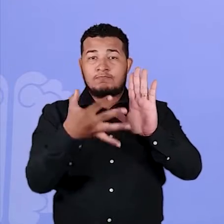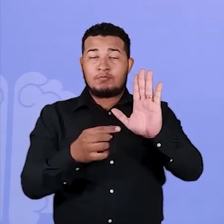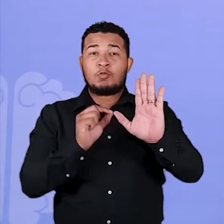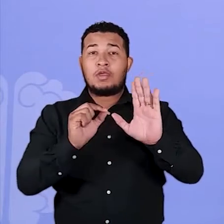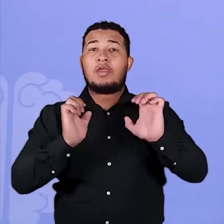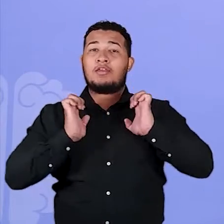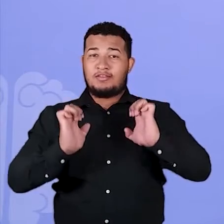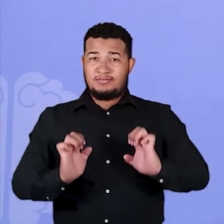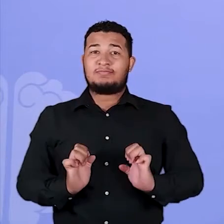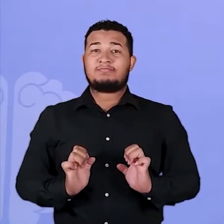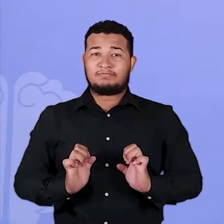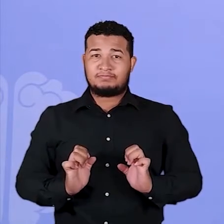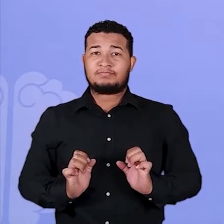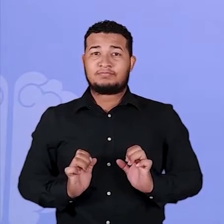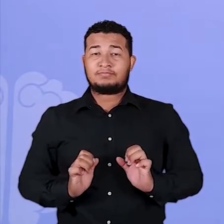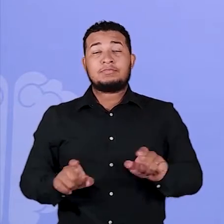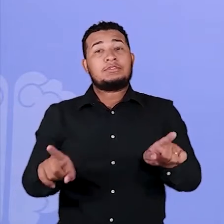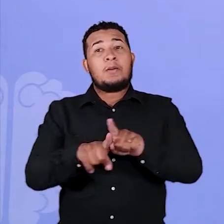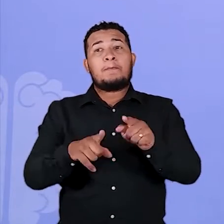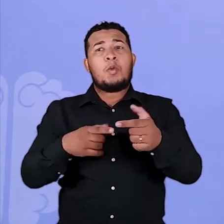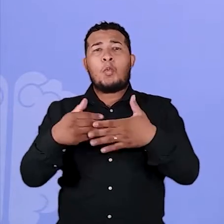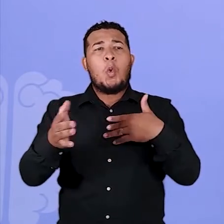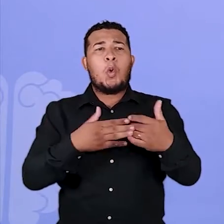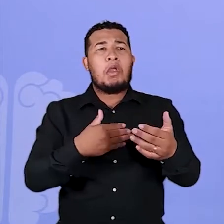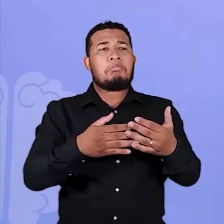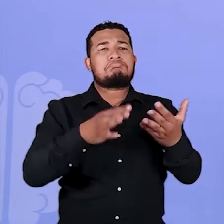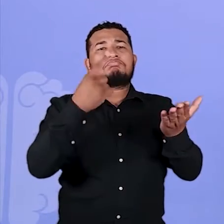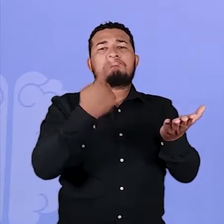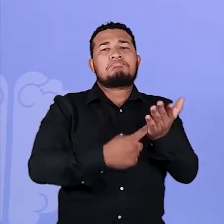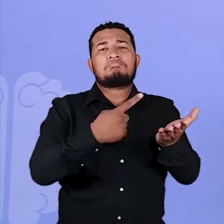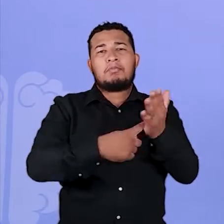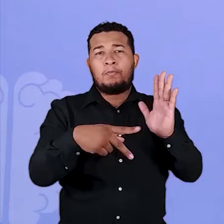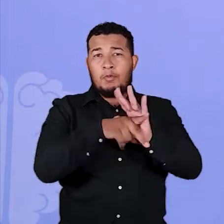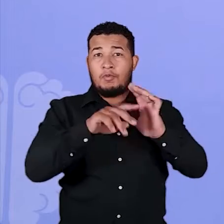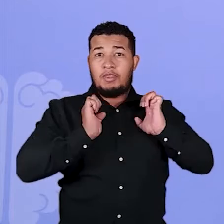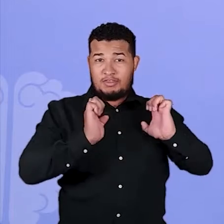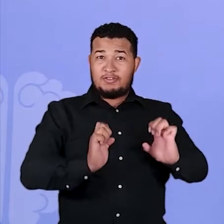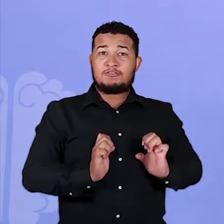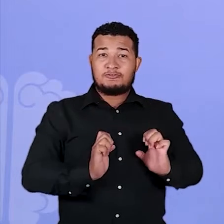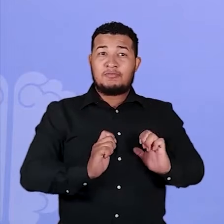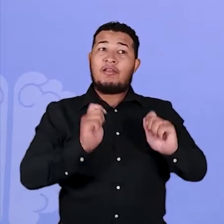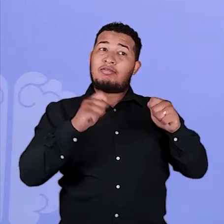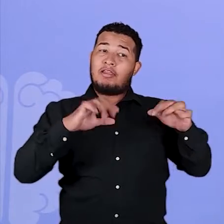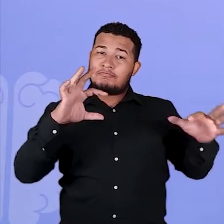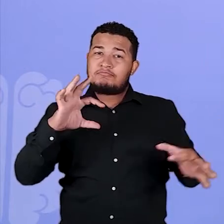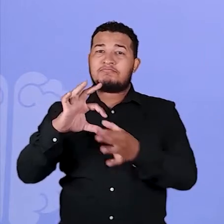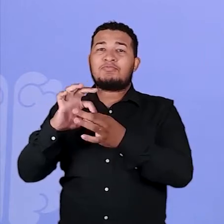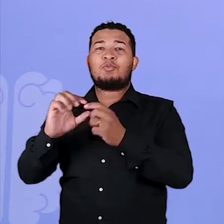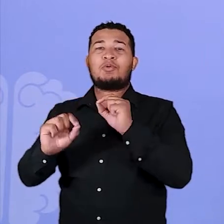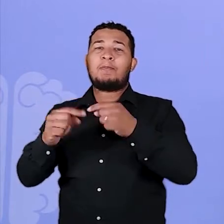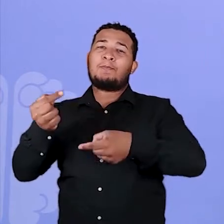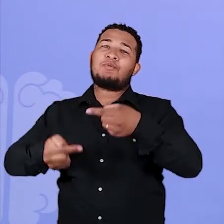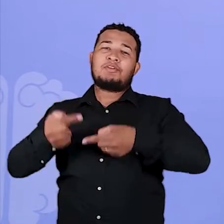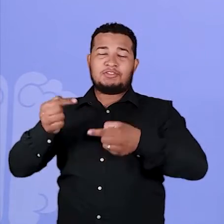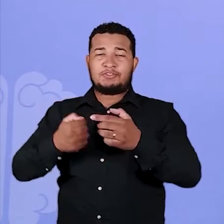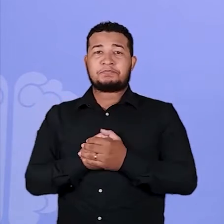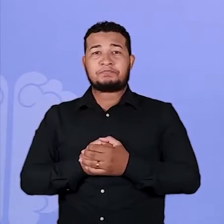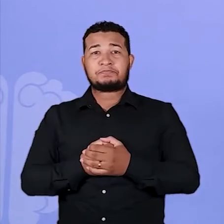questões éticas e qualquer tratado de ética antigo propõe questões